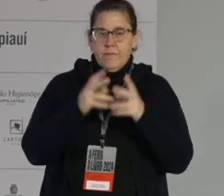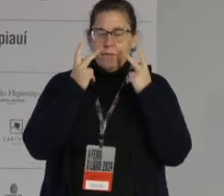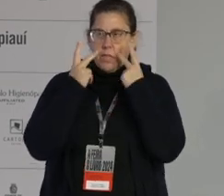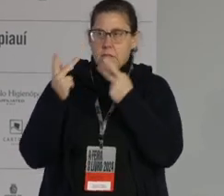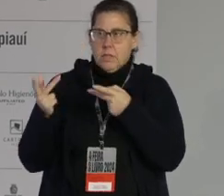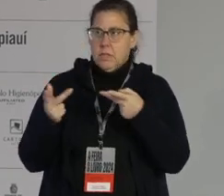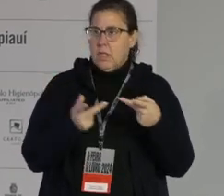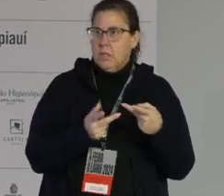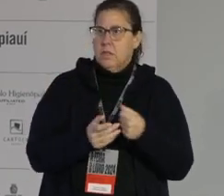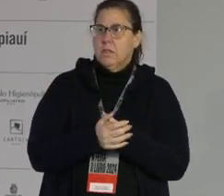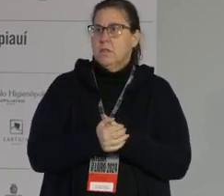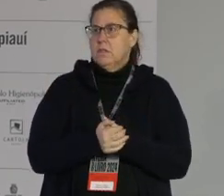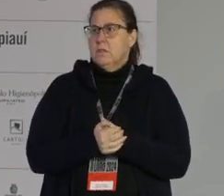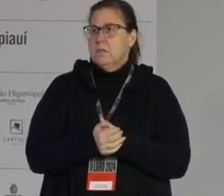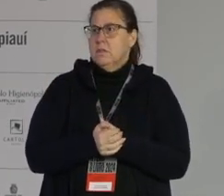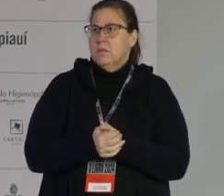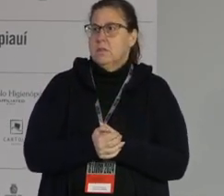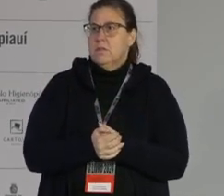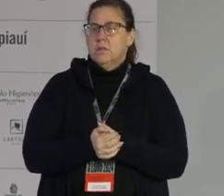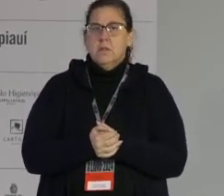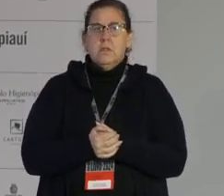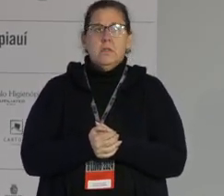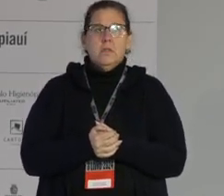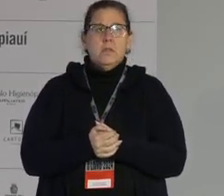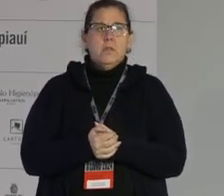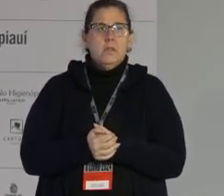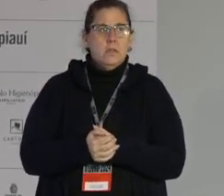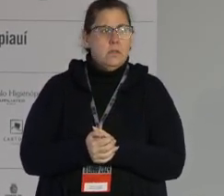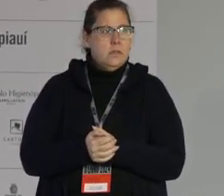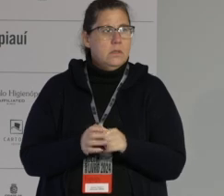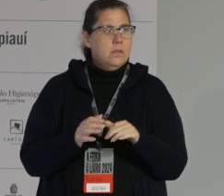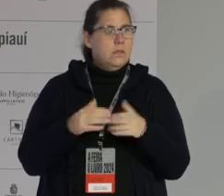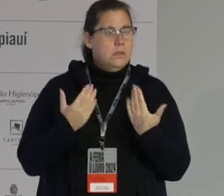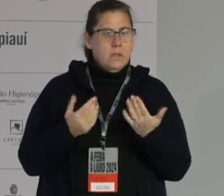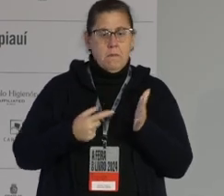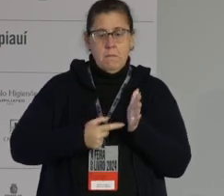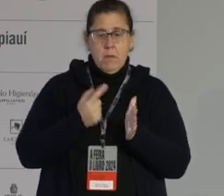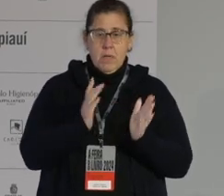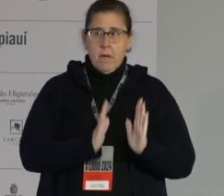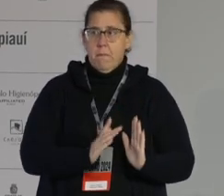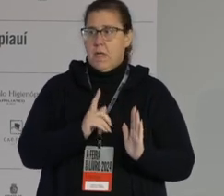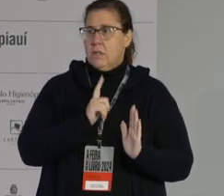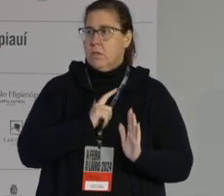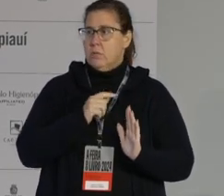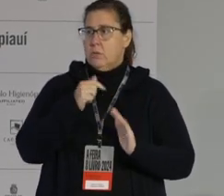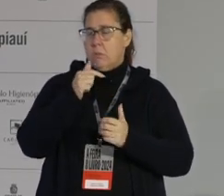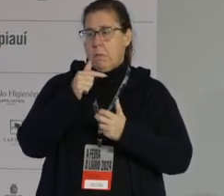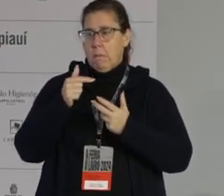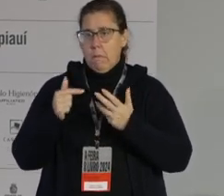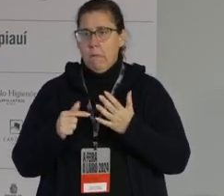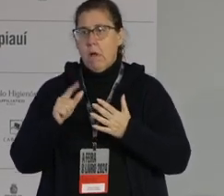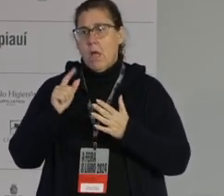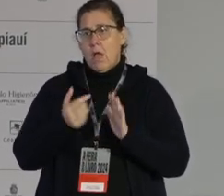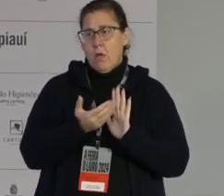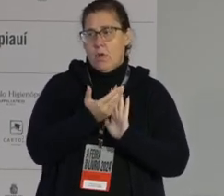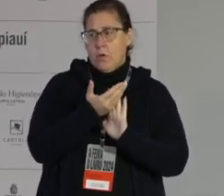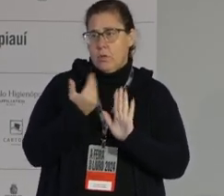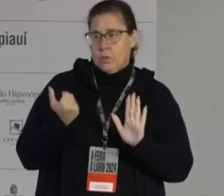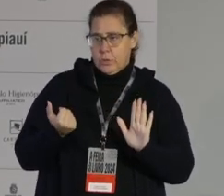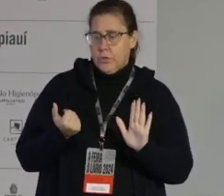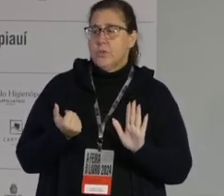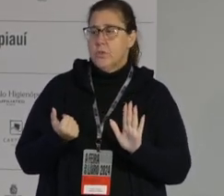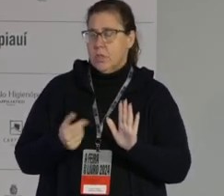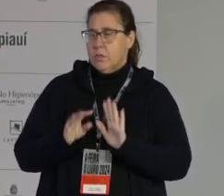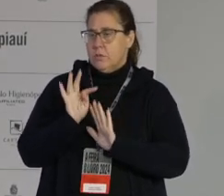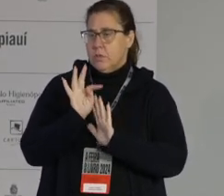visitantes, desses viajantes cronistas, né? E na primeira parte tem alguns trechos que são realmente retirados de textos